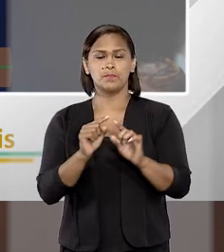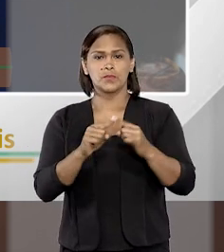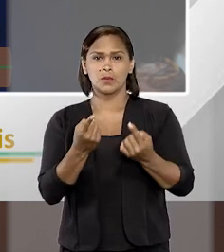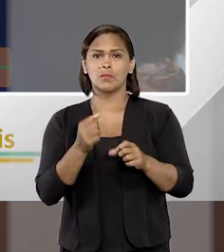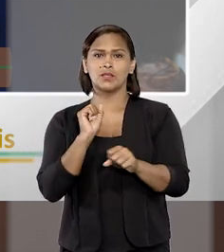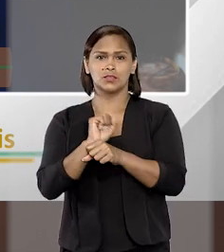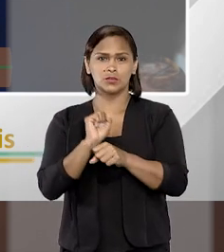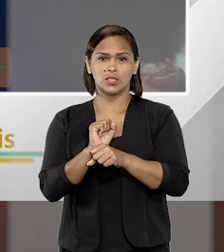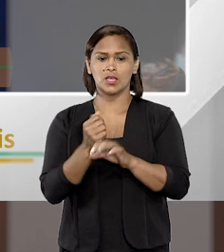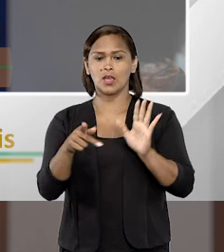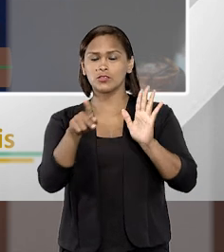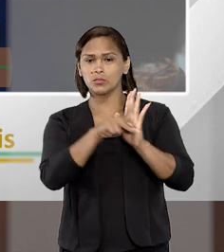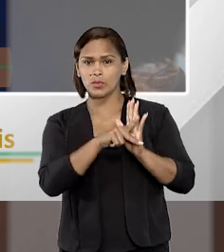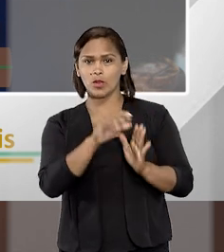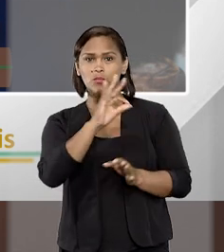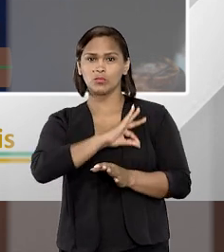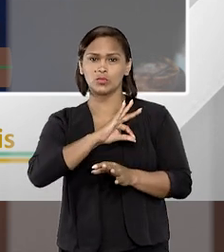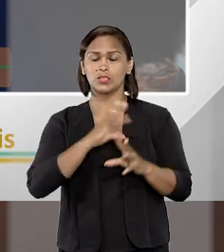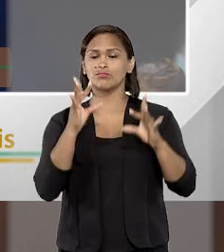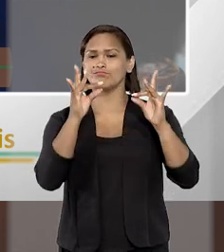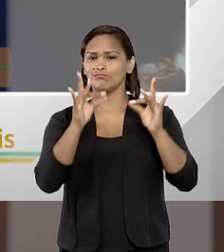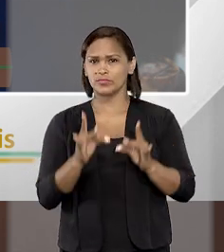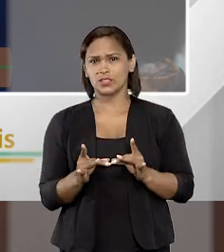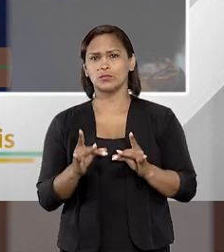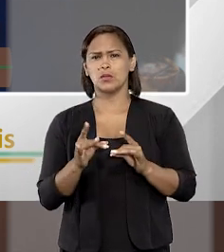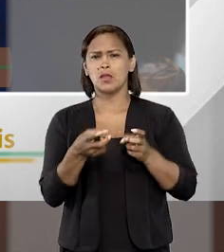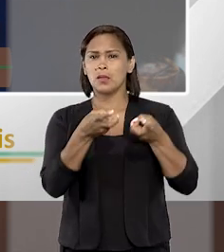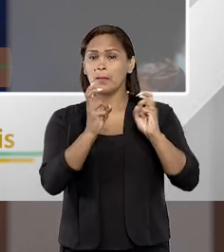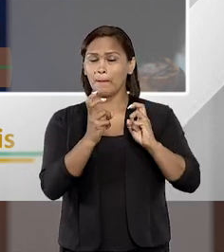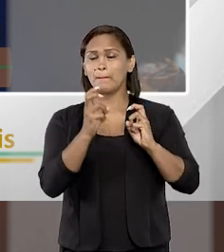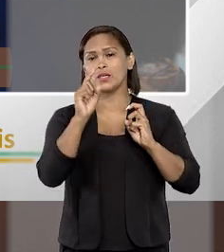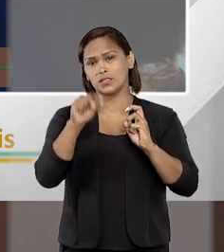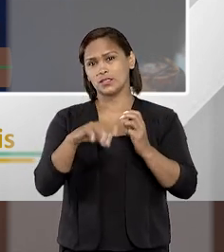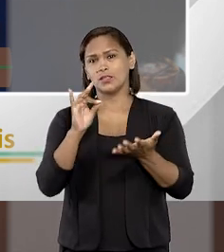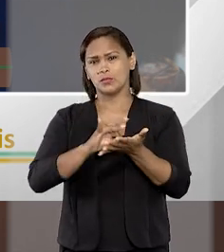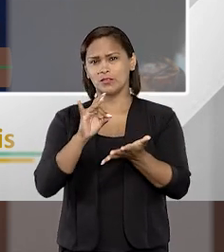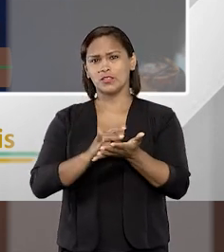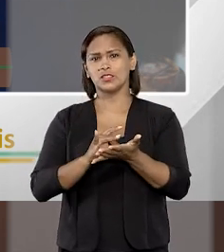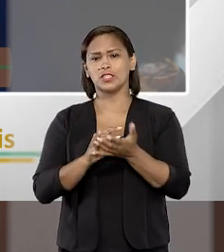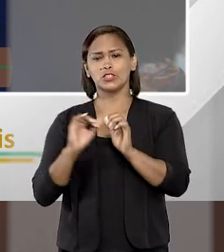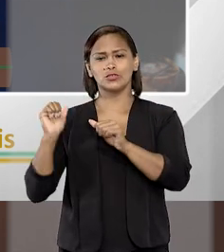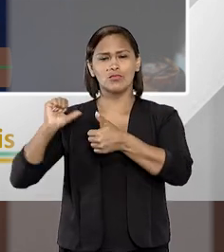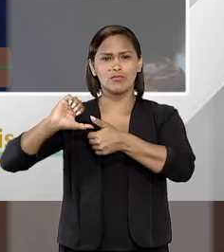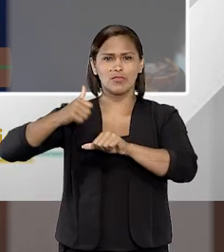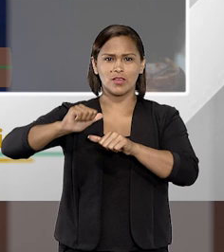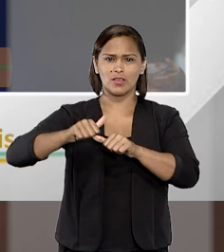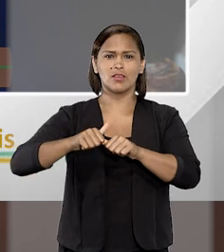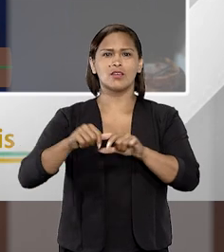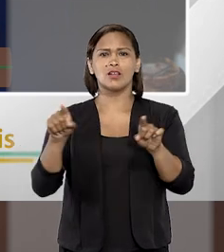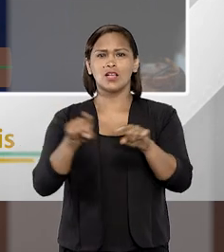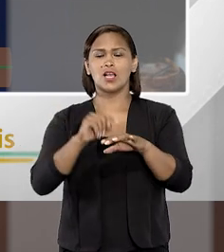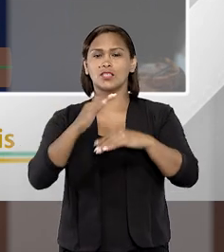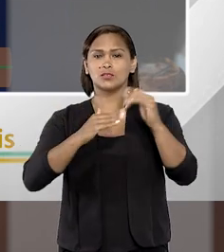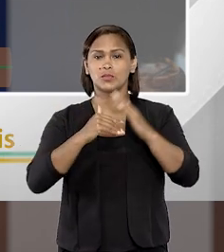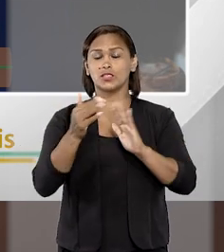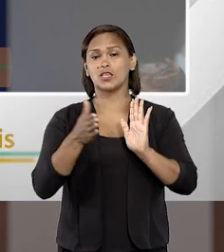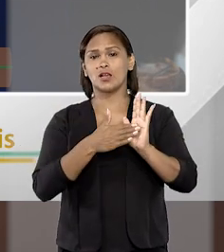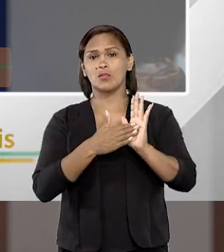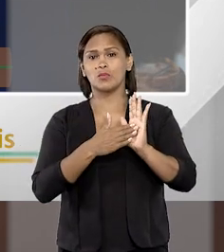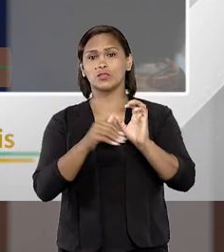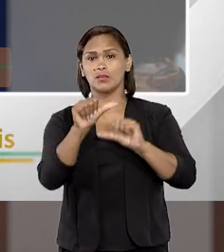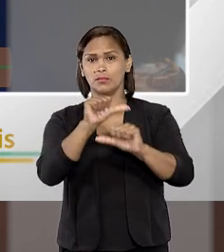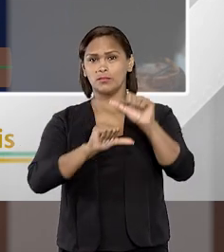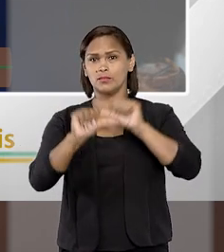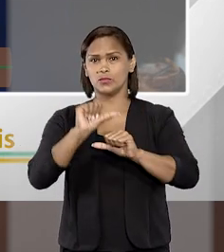Esperamos que as próprias polícias se sensibilizem e perceba a necessidade de rever suas práticas que nós estamos propondo